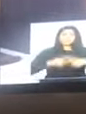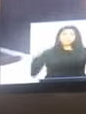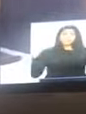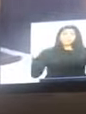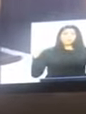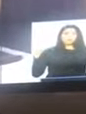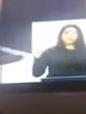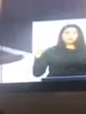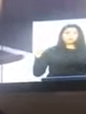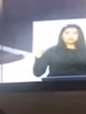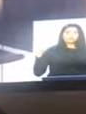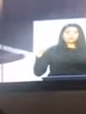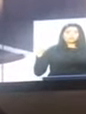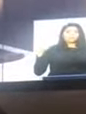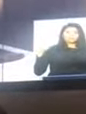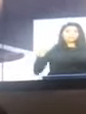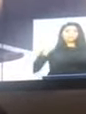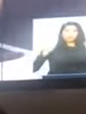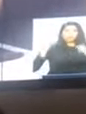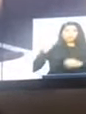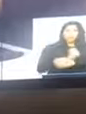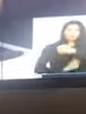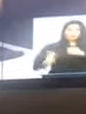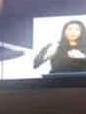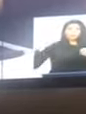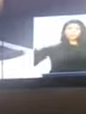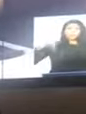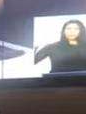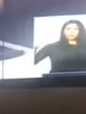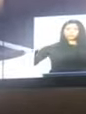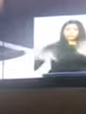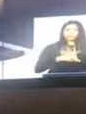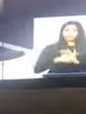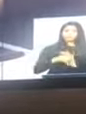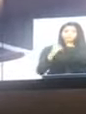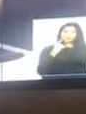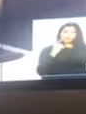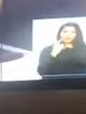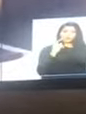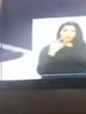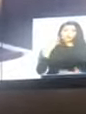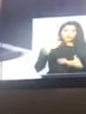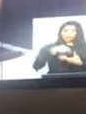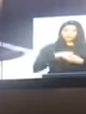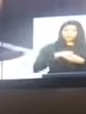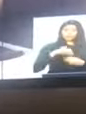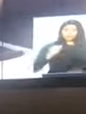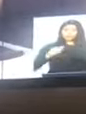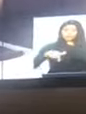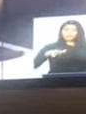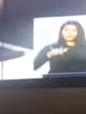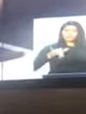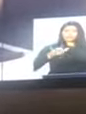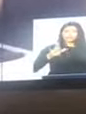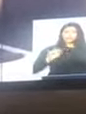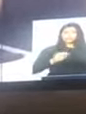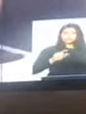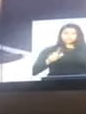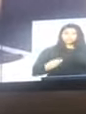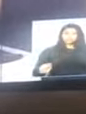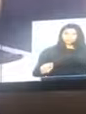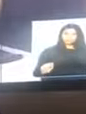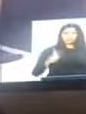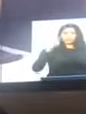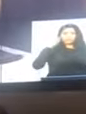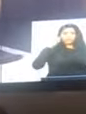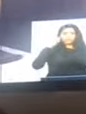âncora para a economia do turismo do estado do Ceará, no município de Aquiraz. E o governador Camilo está duplicando essa